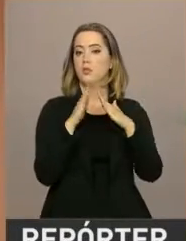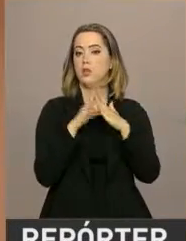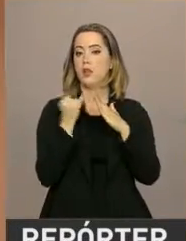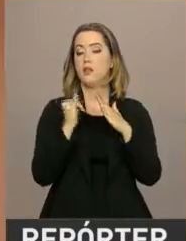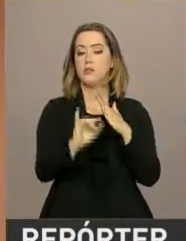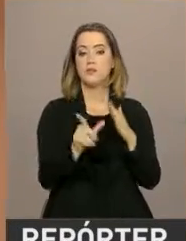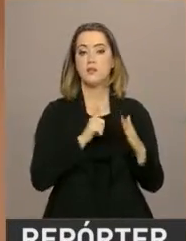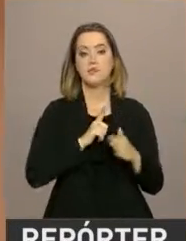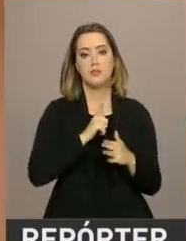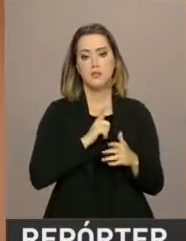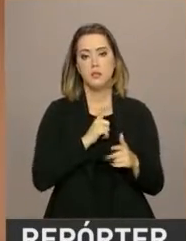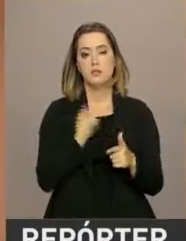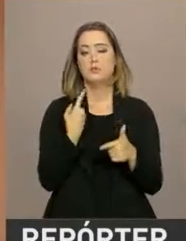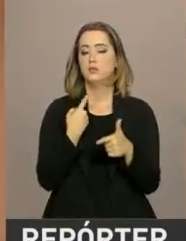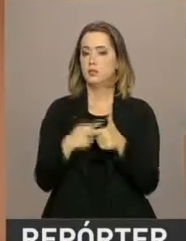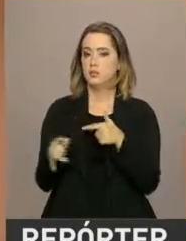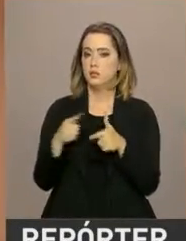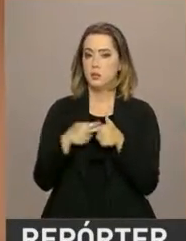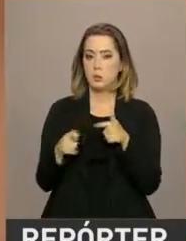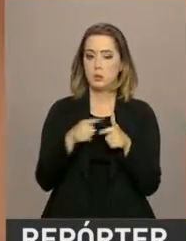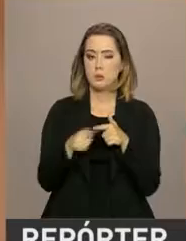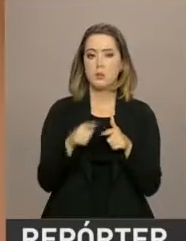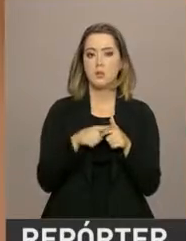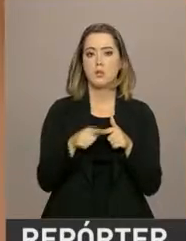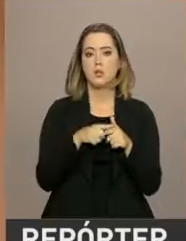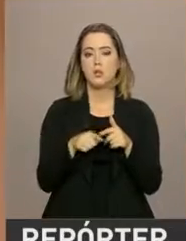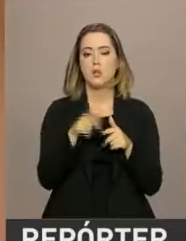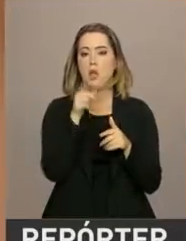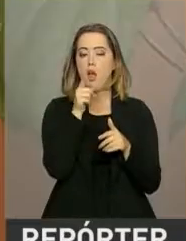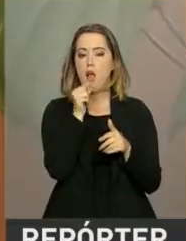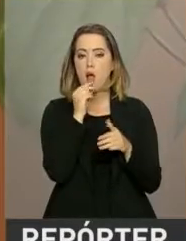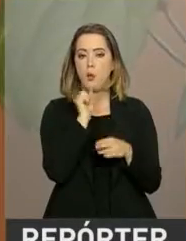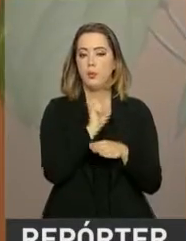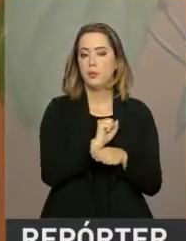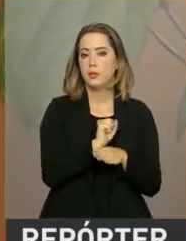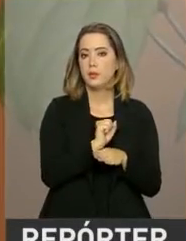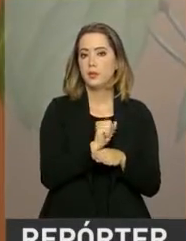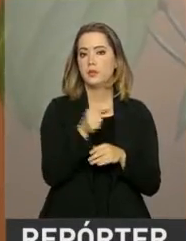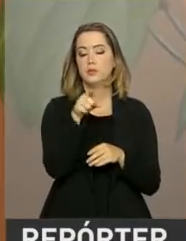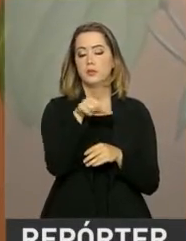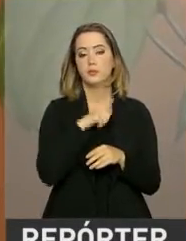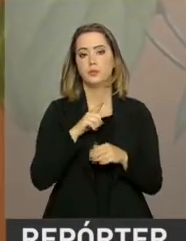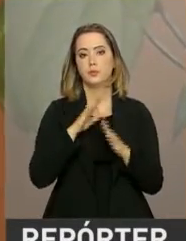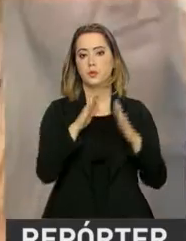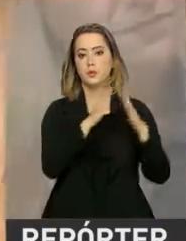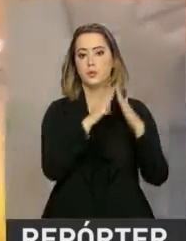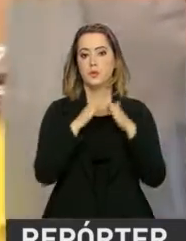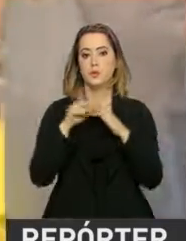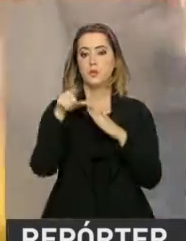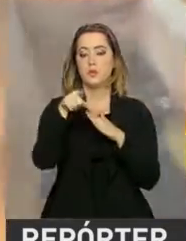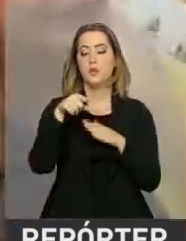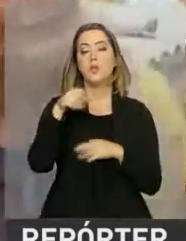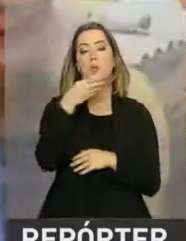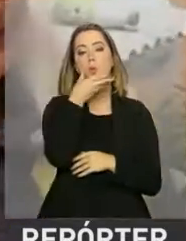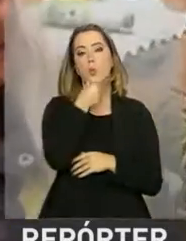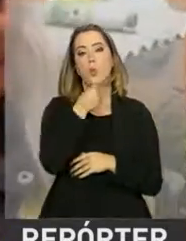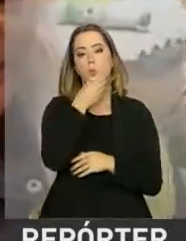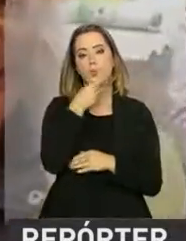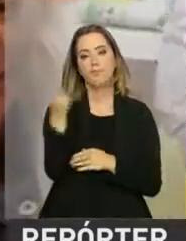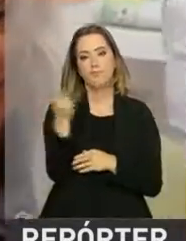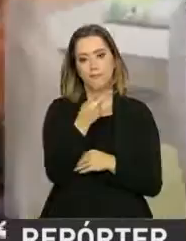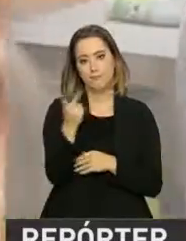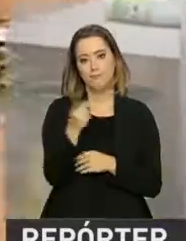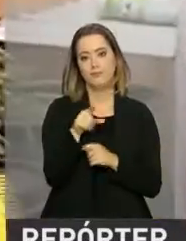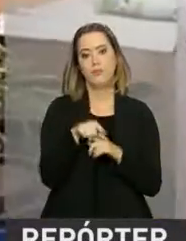tem alguma coisa que possa vir a ser um criador, a gente anota, né? Essa aqui é a residência, então, do seu Nelson e da dona Maria